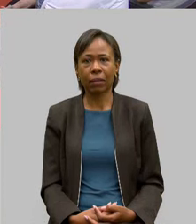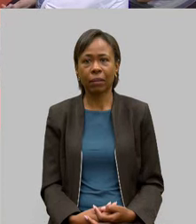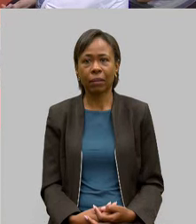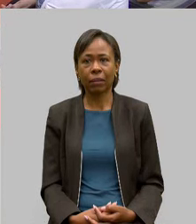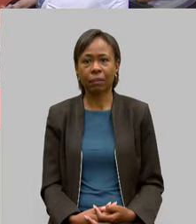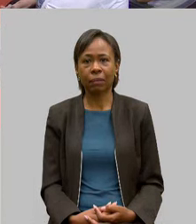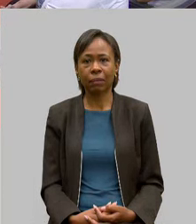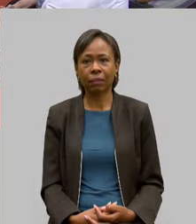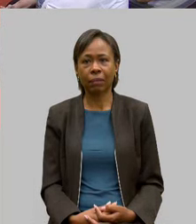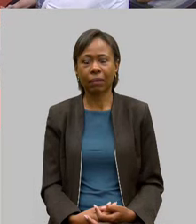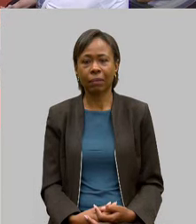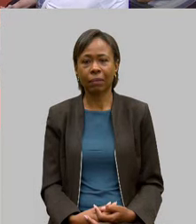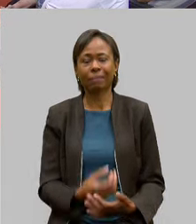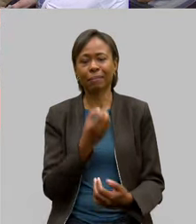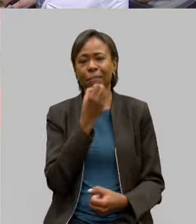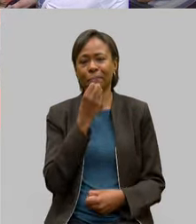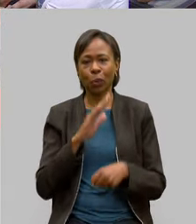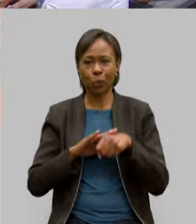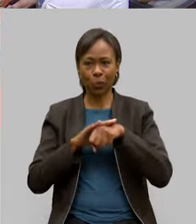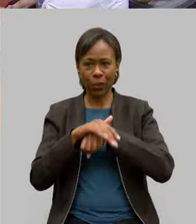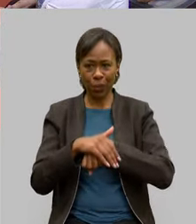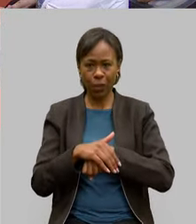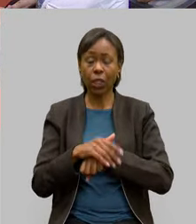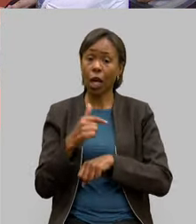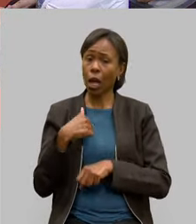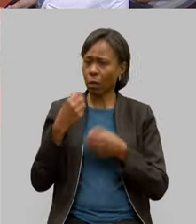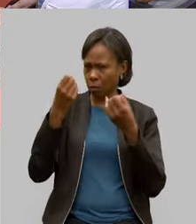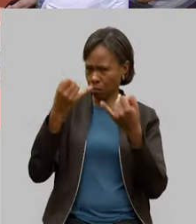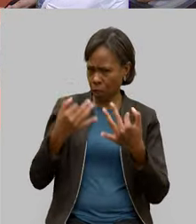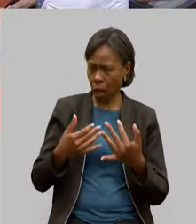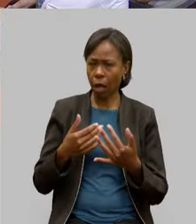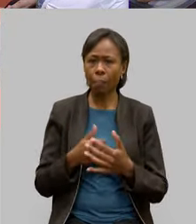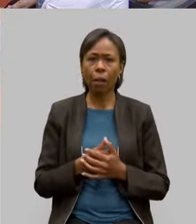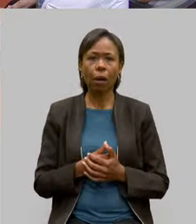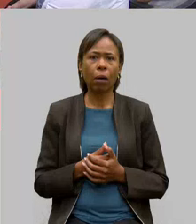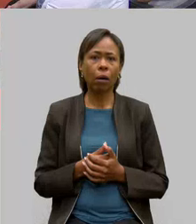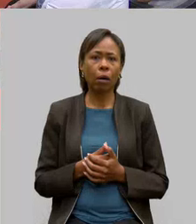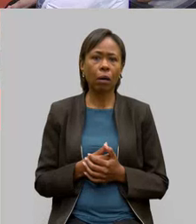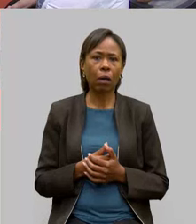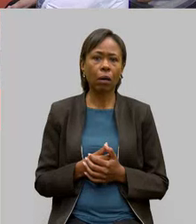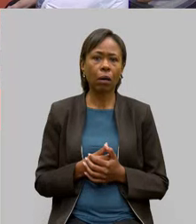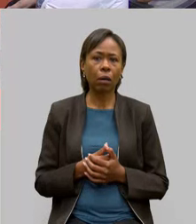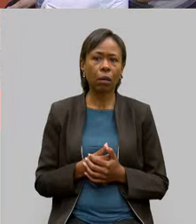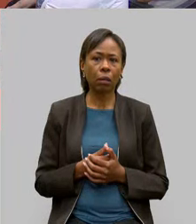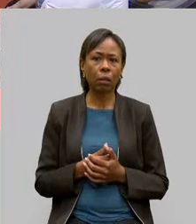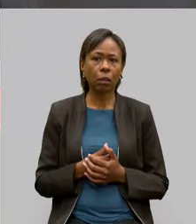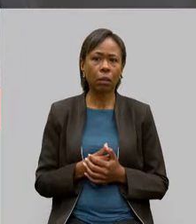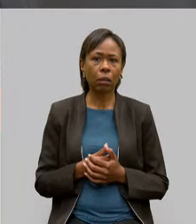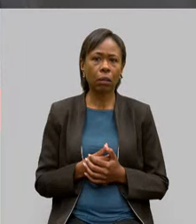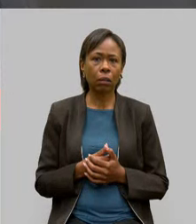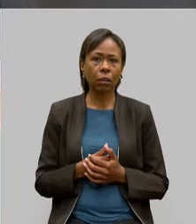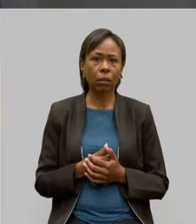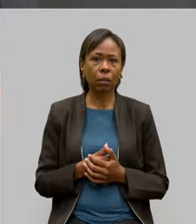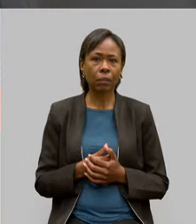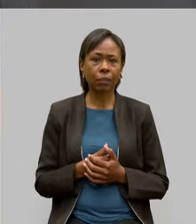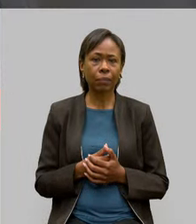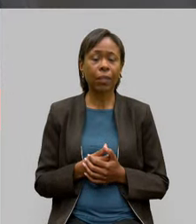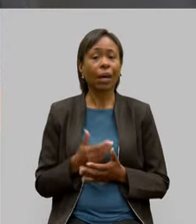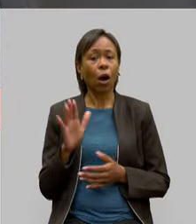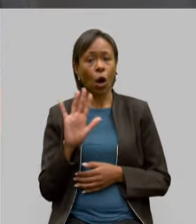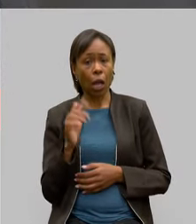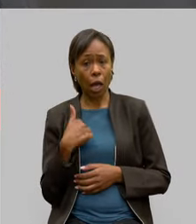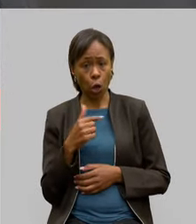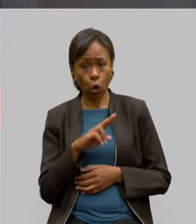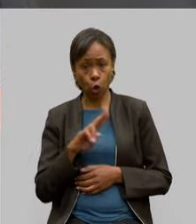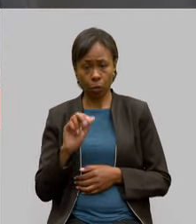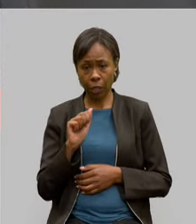minutos boa noite bem vou falar um pouco longe deixa eu ver minha voz é alta de natureza então fica difícil Olá meu nome é Adriana